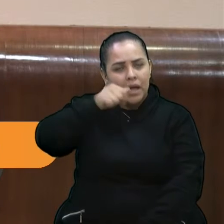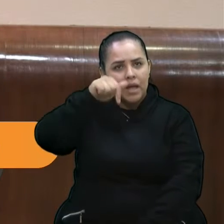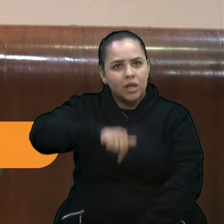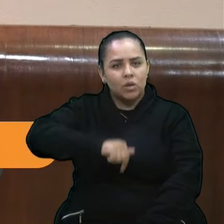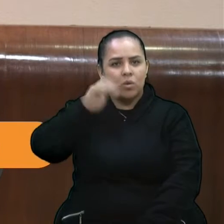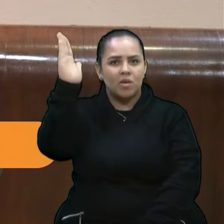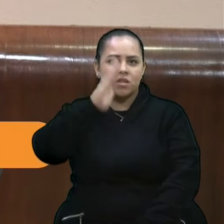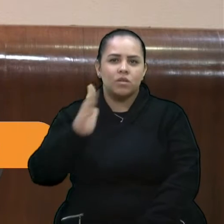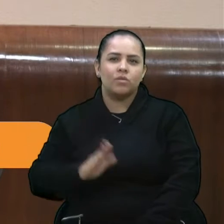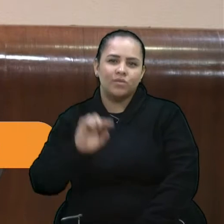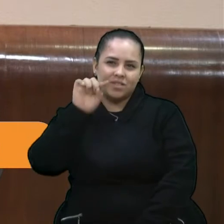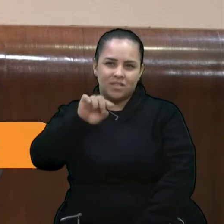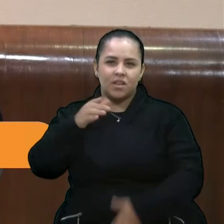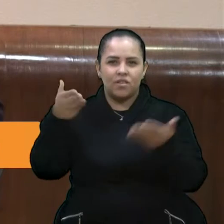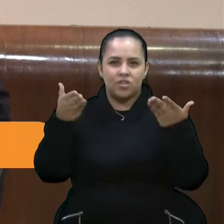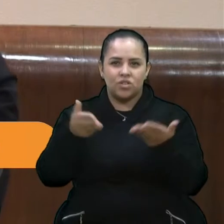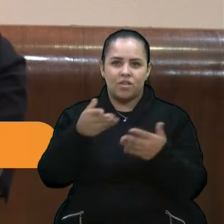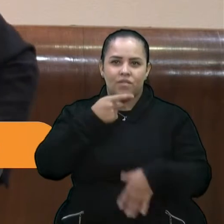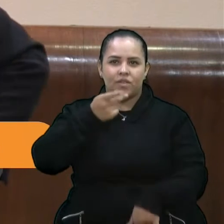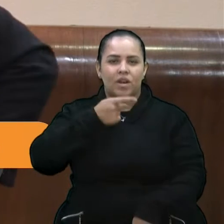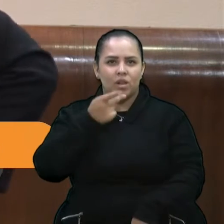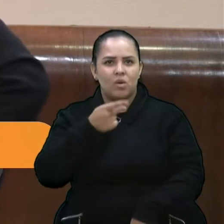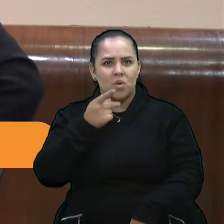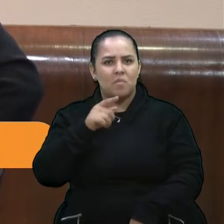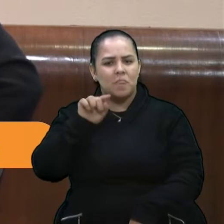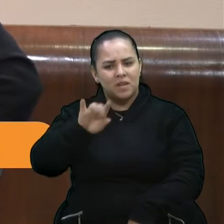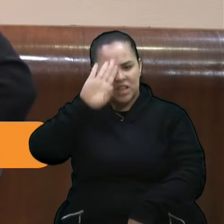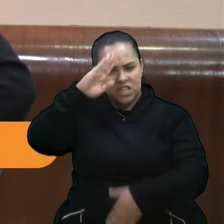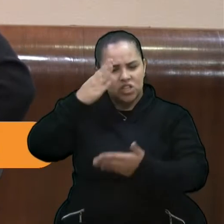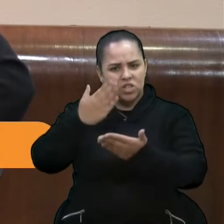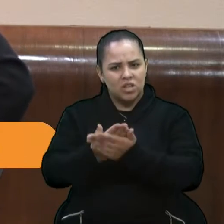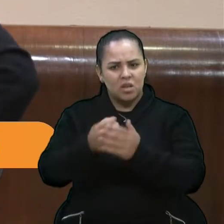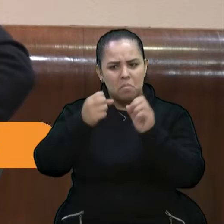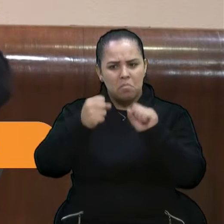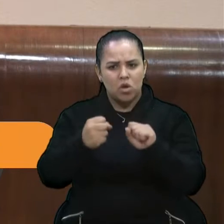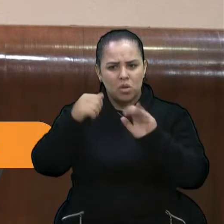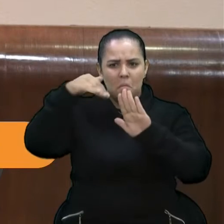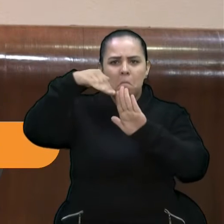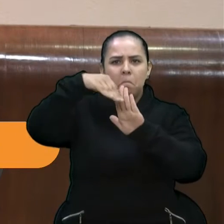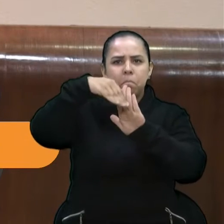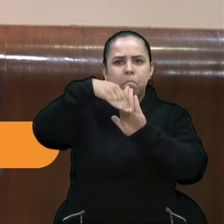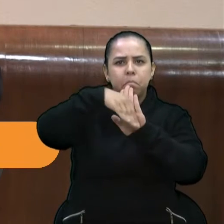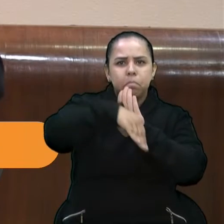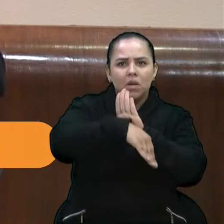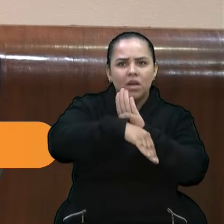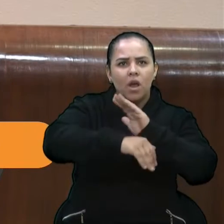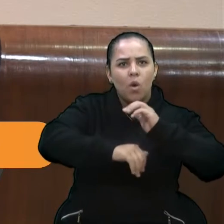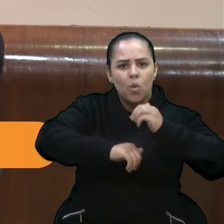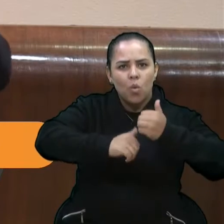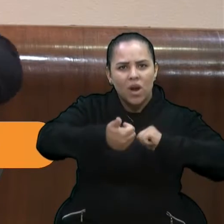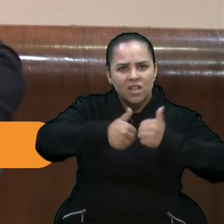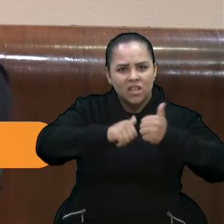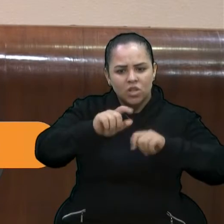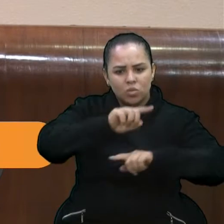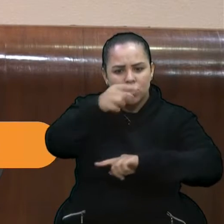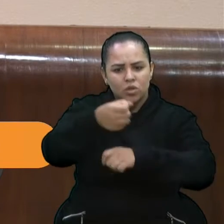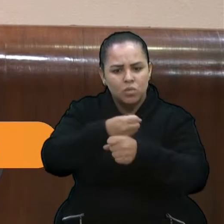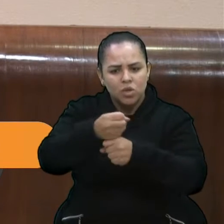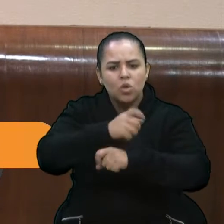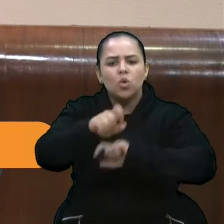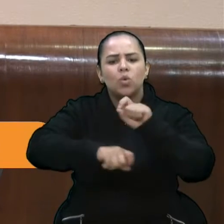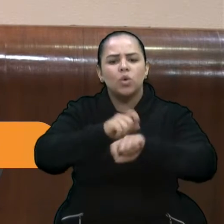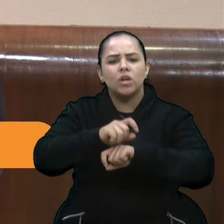até comentou alguma coisa, mas ele vem decrescendo, ele pode decrescer de qualidade ainda mais nos próximos anos, mas o que poderia ser feito